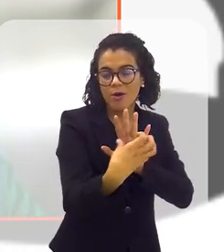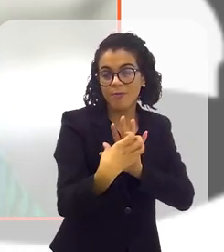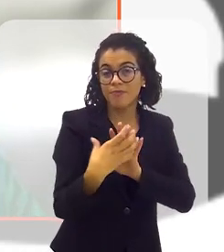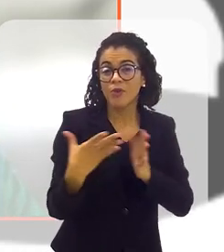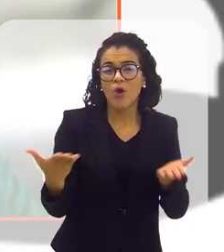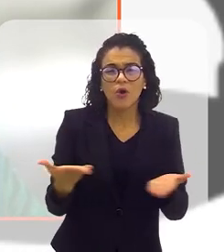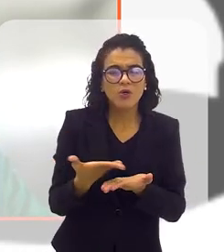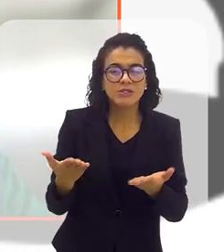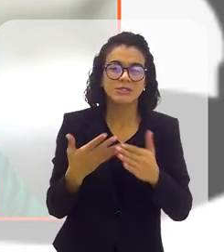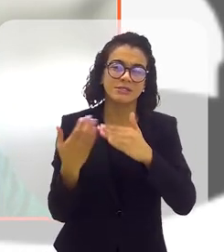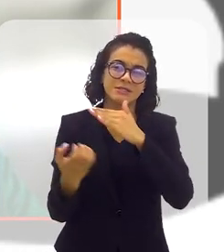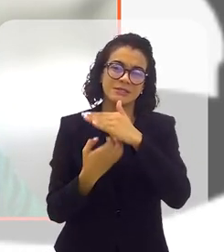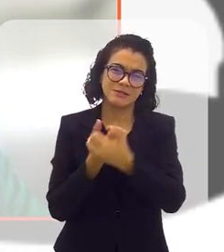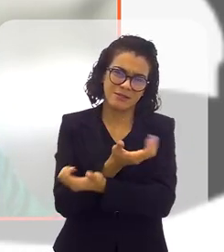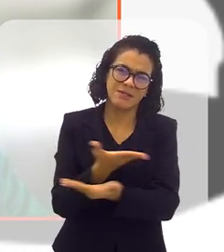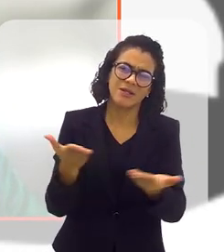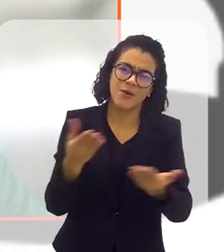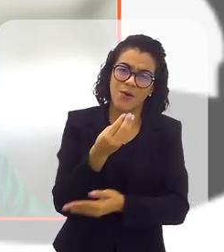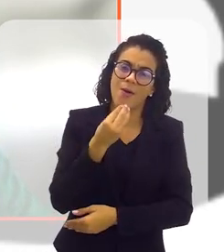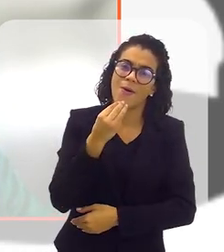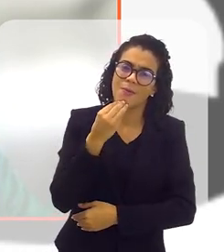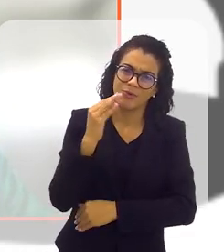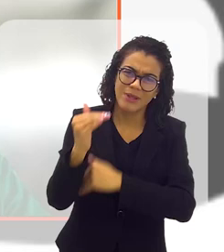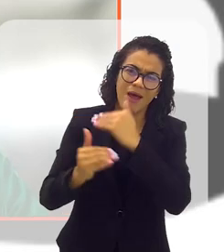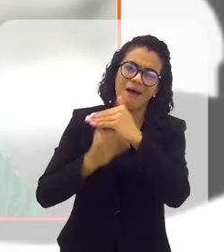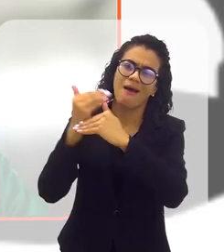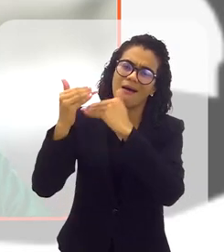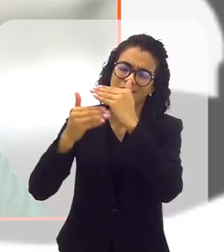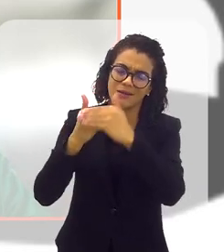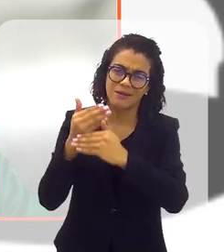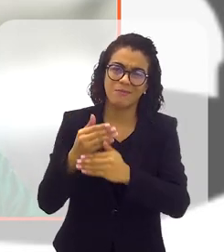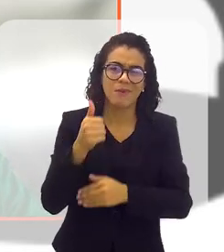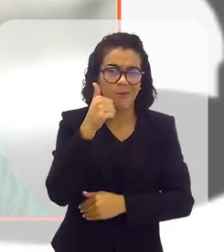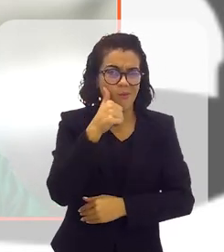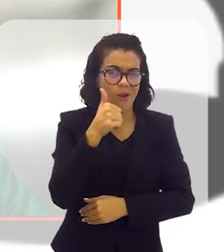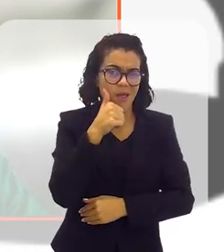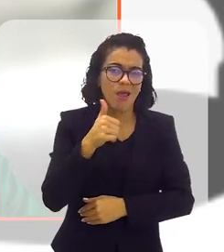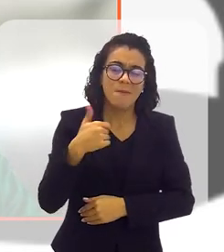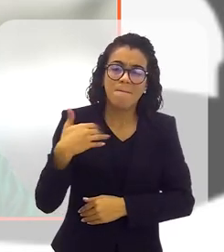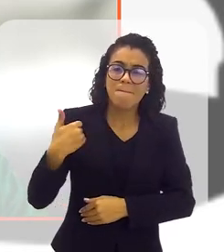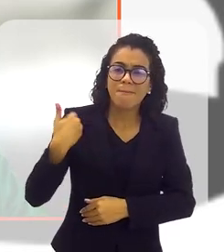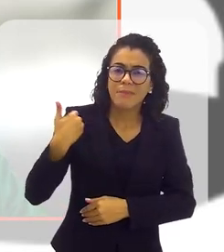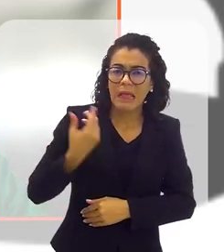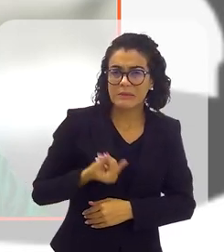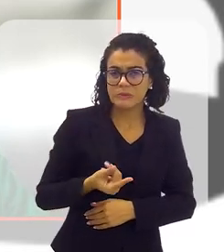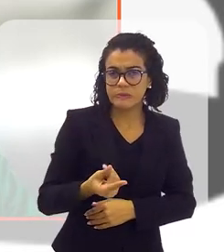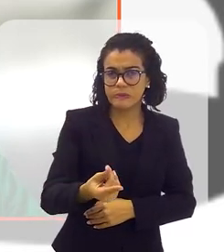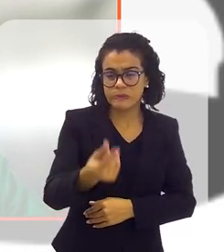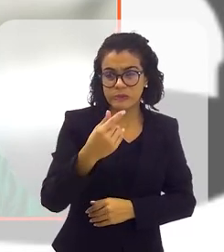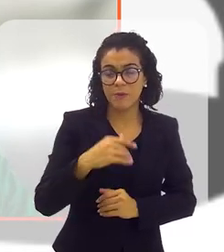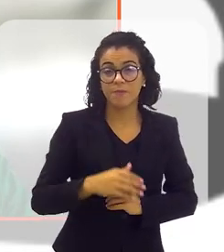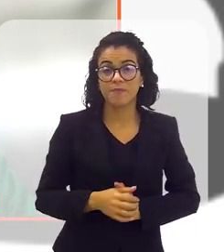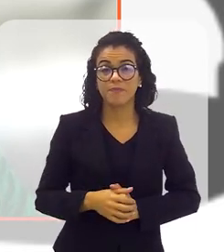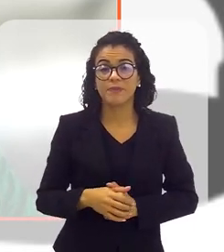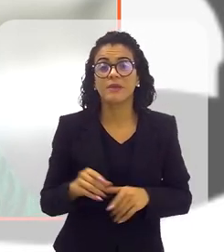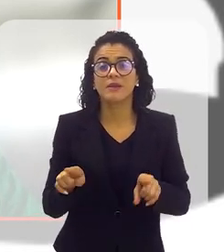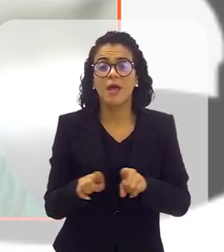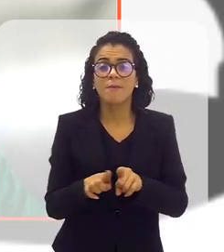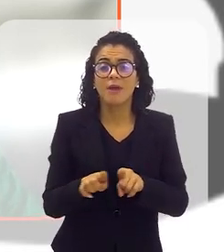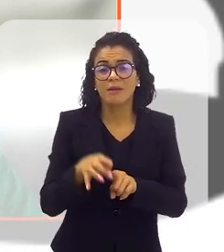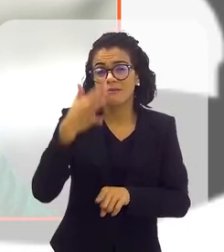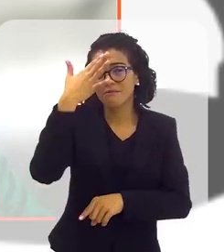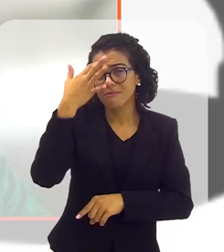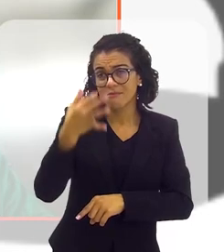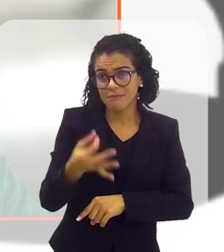muito importante. Hoje as empresas estão dando oportunidade cada vez mais para essas mulheres mais longevas, né? Eles